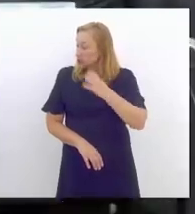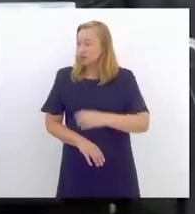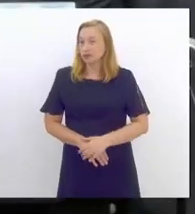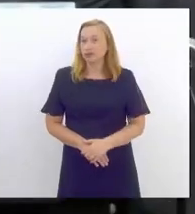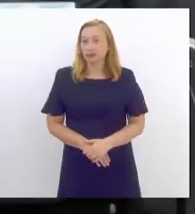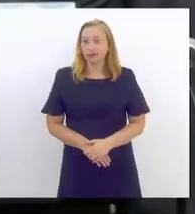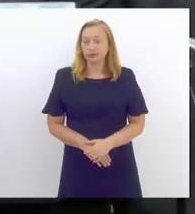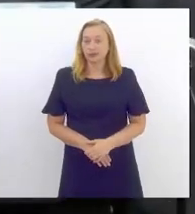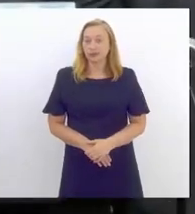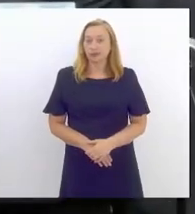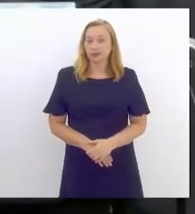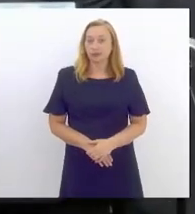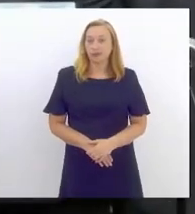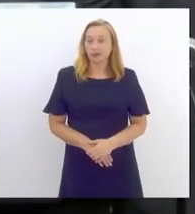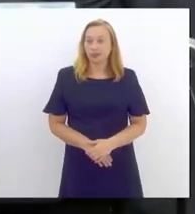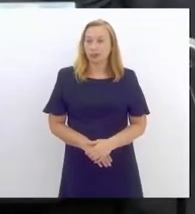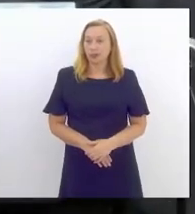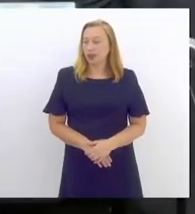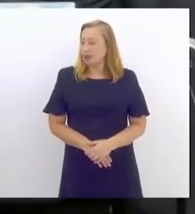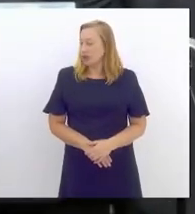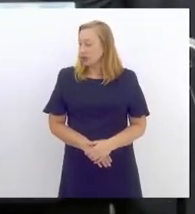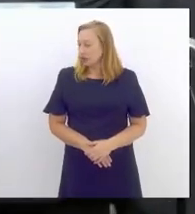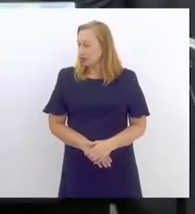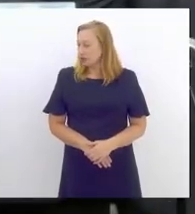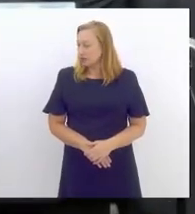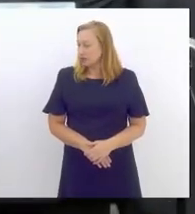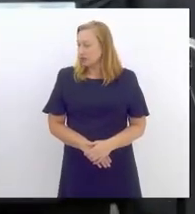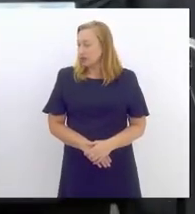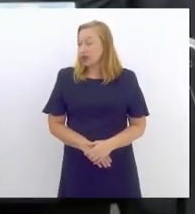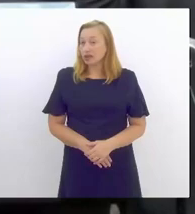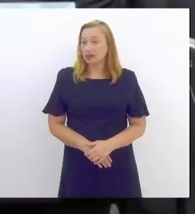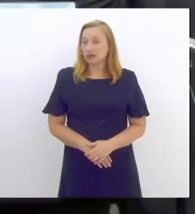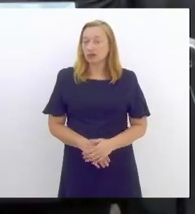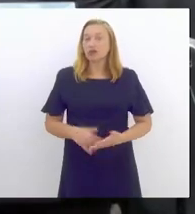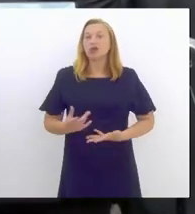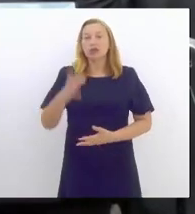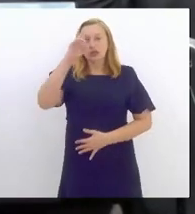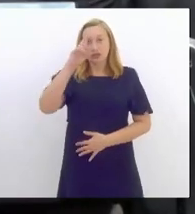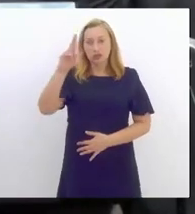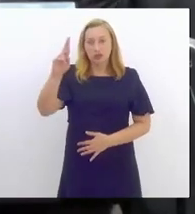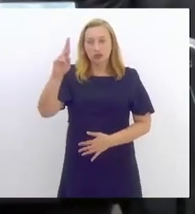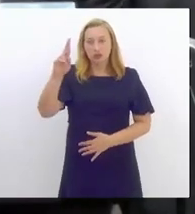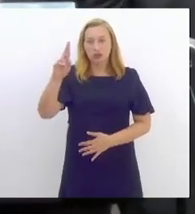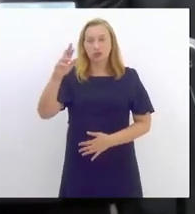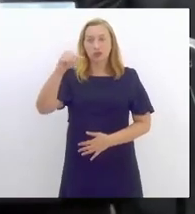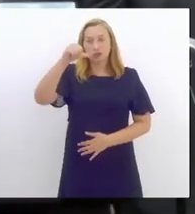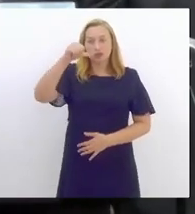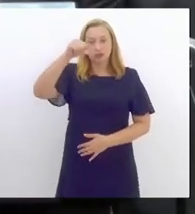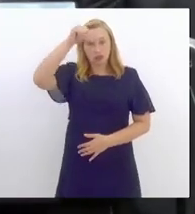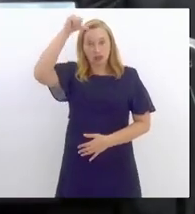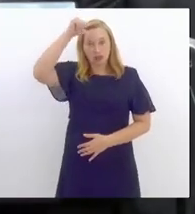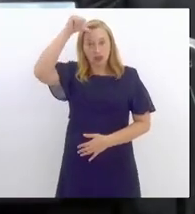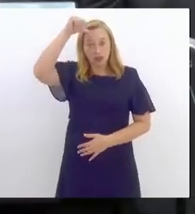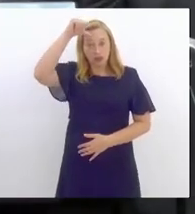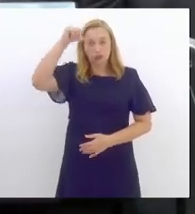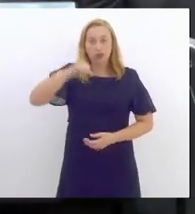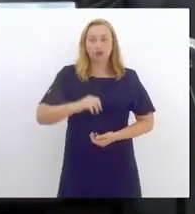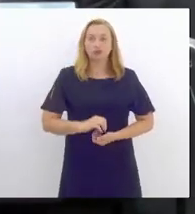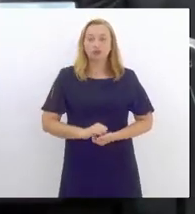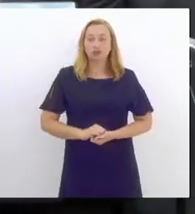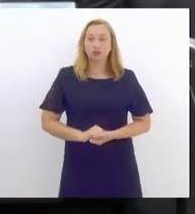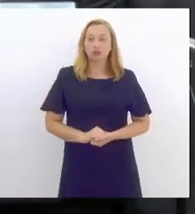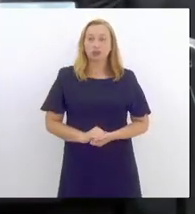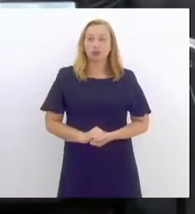Declaro empossado no exercício de cargo do governador do Estado do Rio de Janeiro, o excelentíssimo senhor Cláudio Bonfim Castro e Silva, e